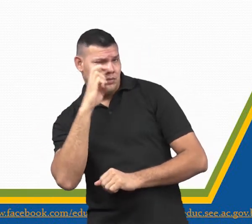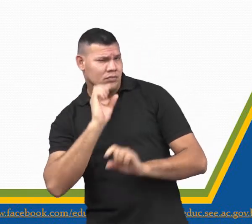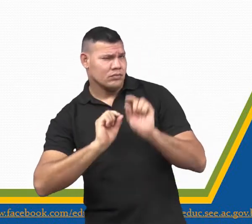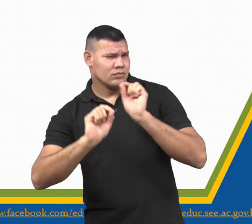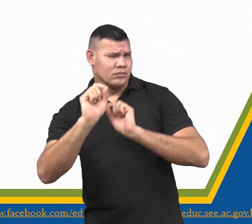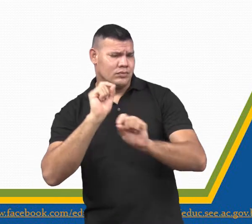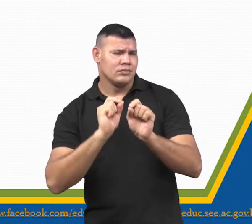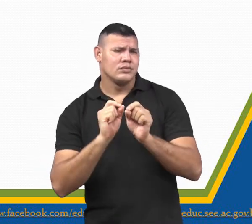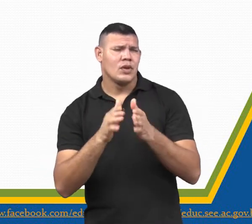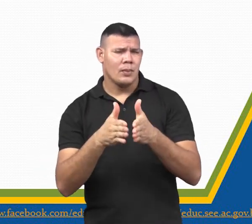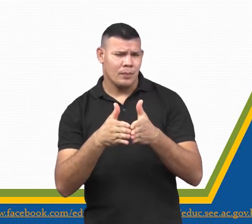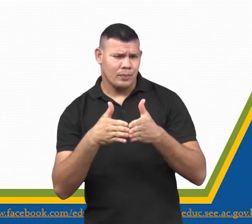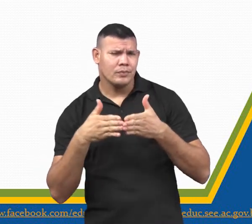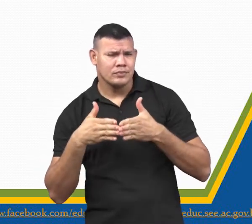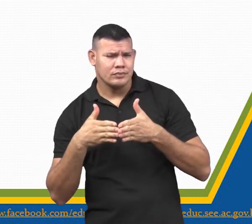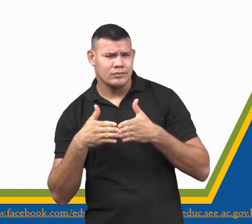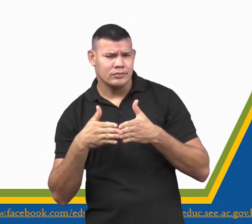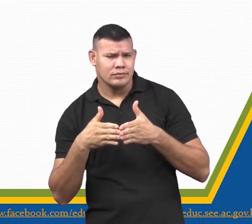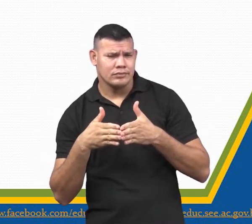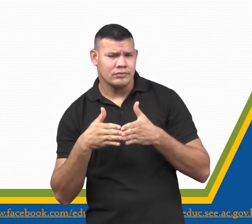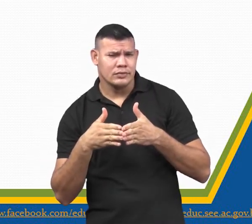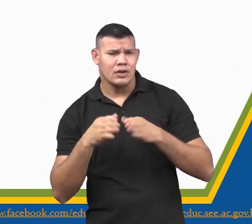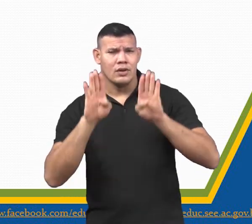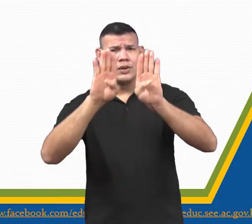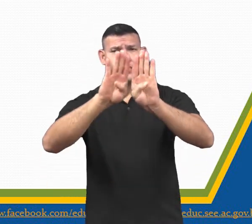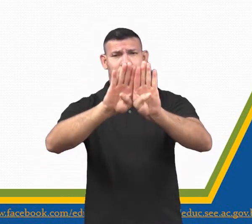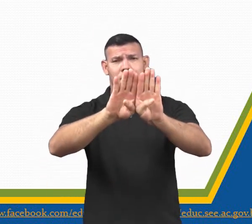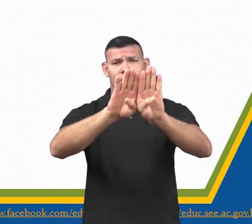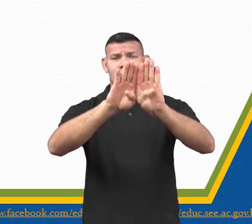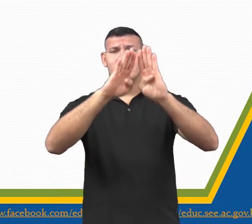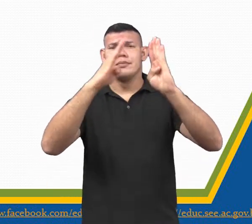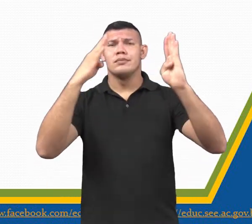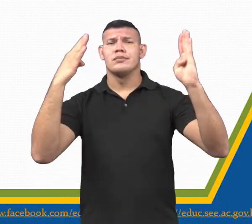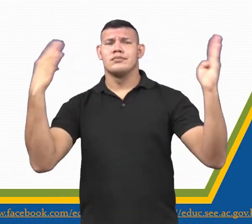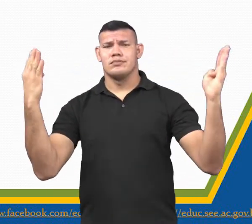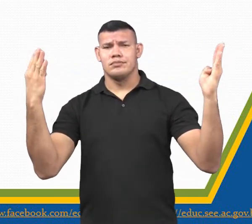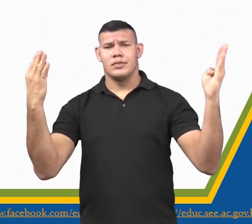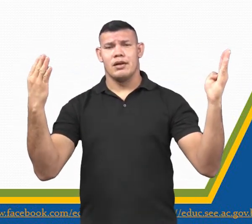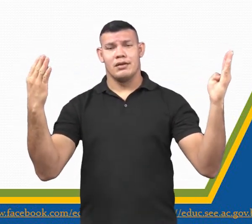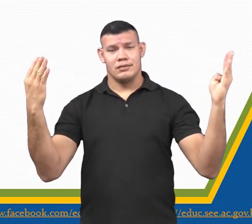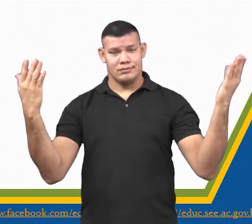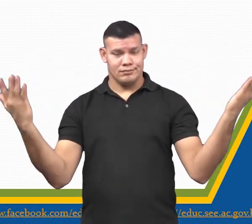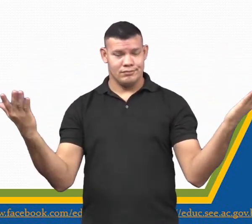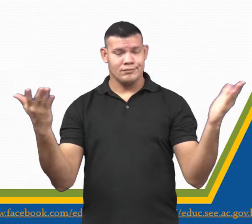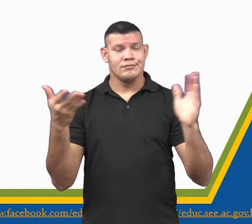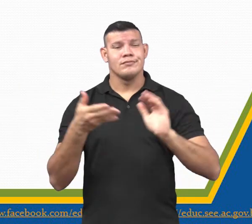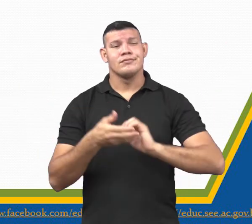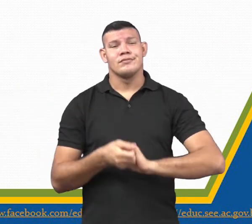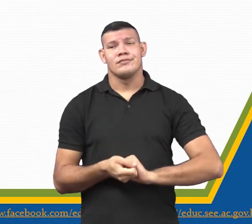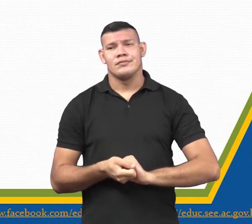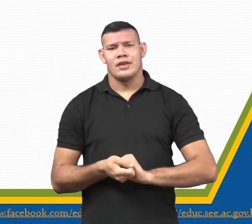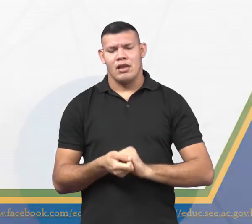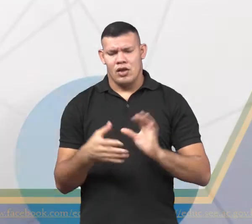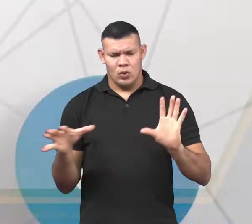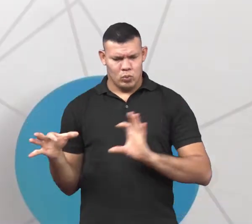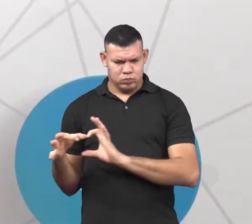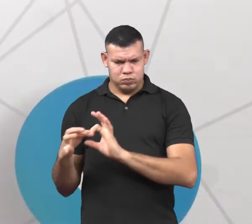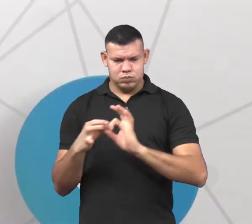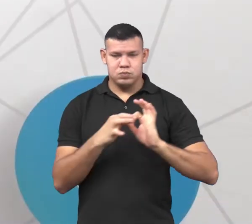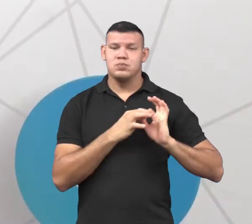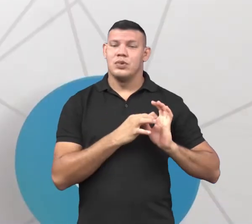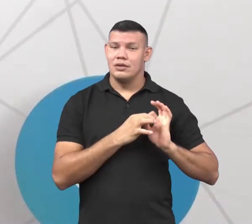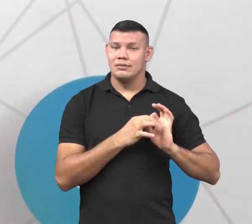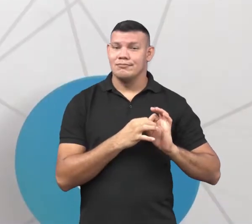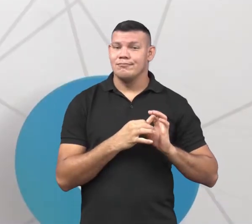Por favor, abre la ventana de la sala. Observe que dentro de um determinado contexto, essa frase, essa